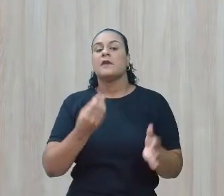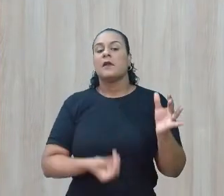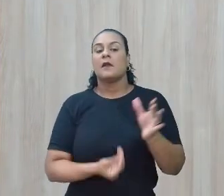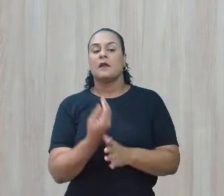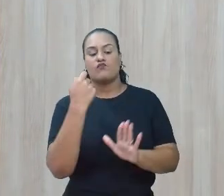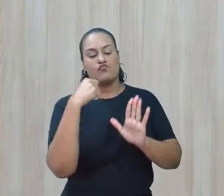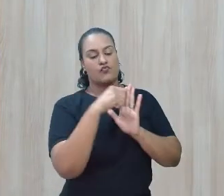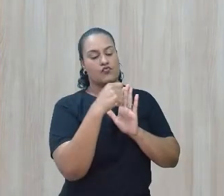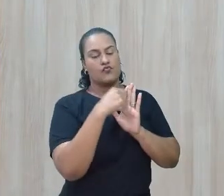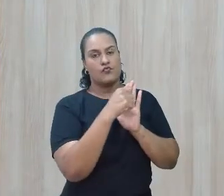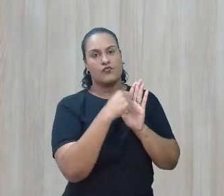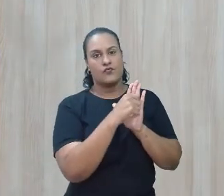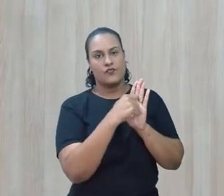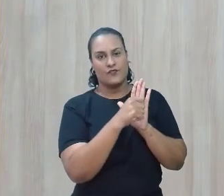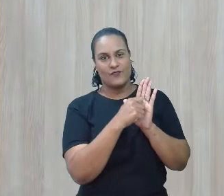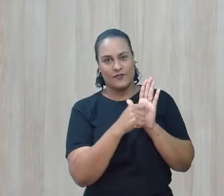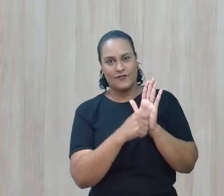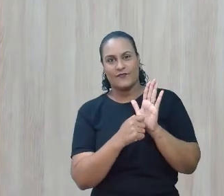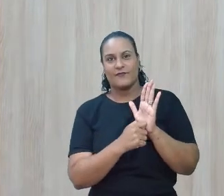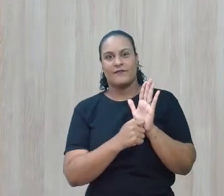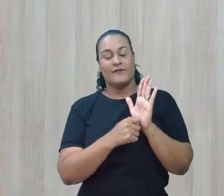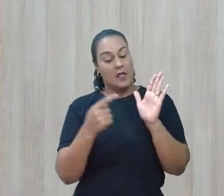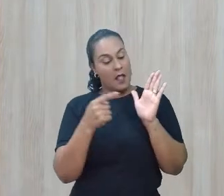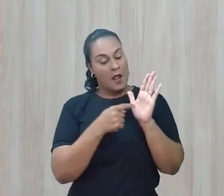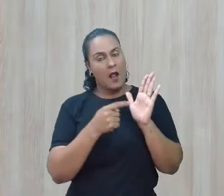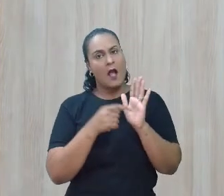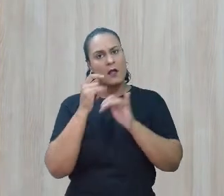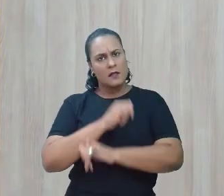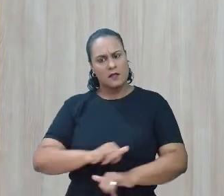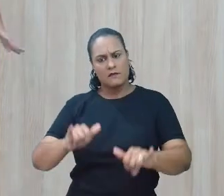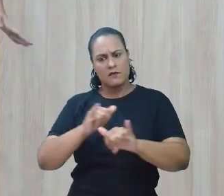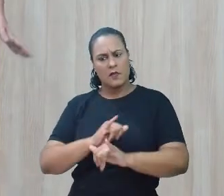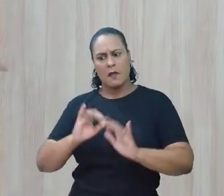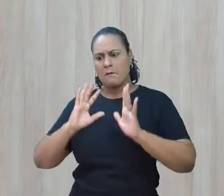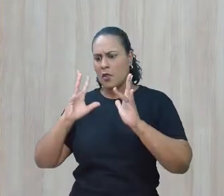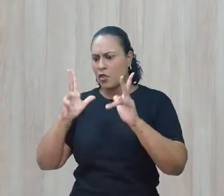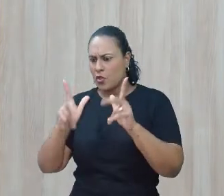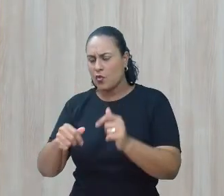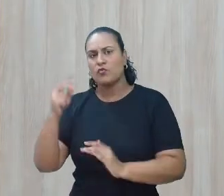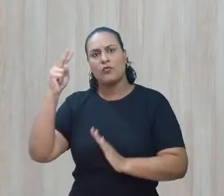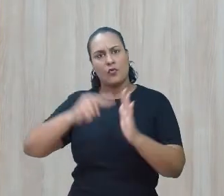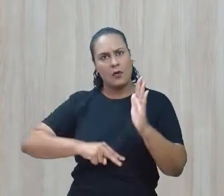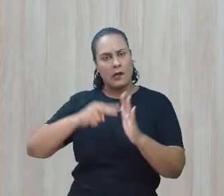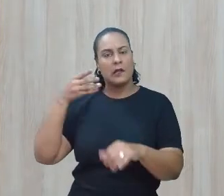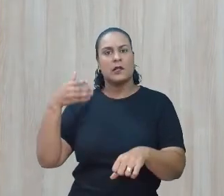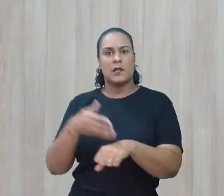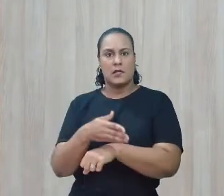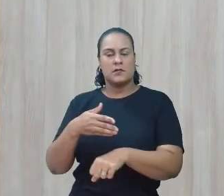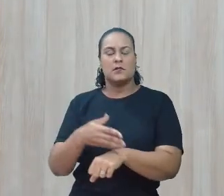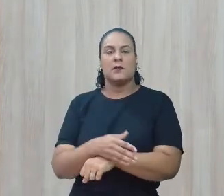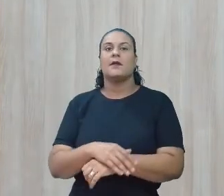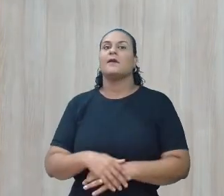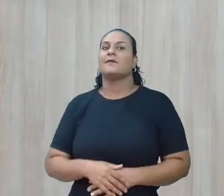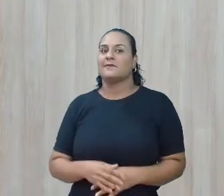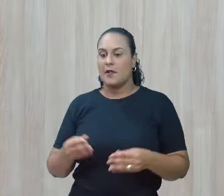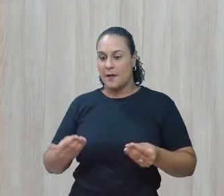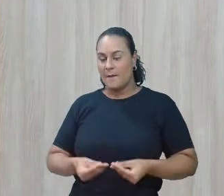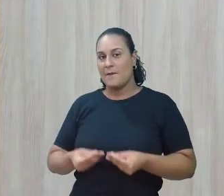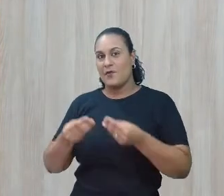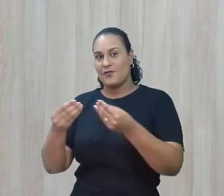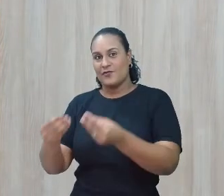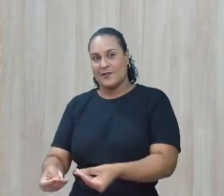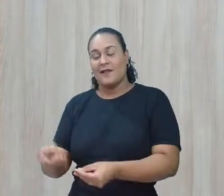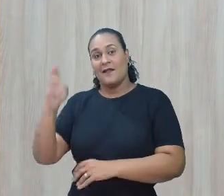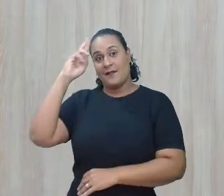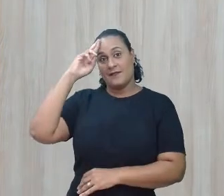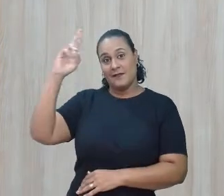é divulgada para que todo mundo ali leia. Então vocês poderiam endereçá-la a quem? À direção da